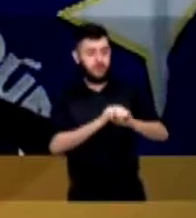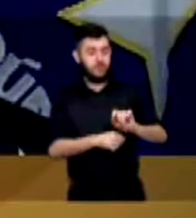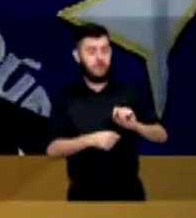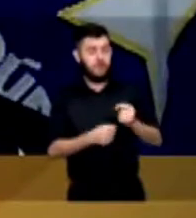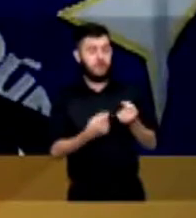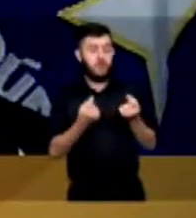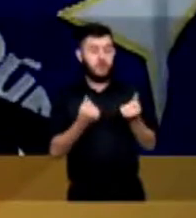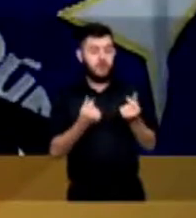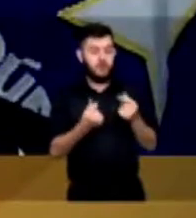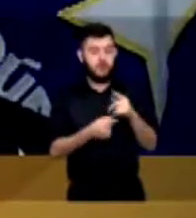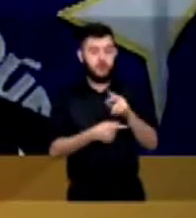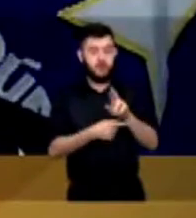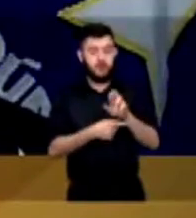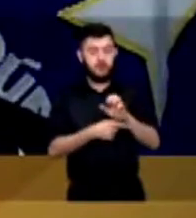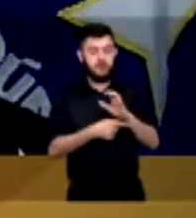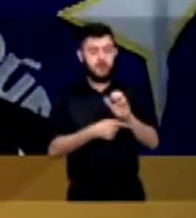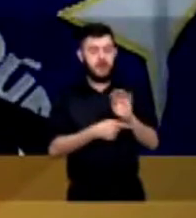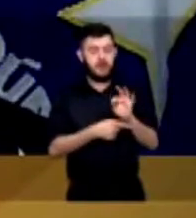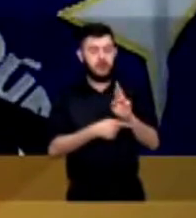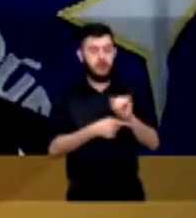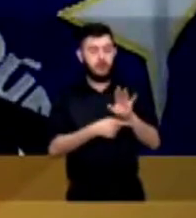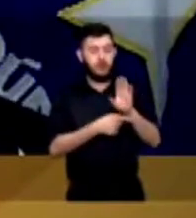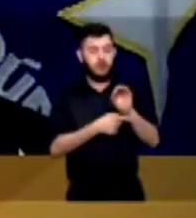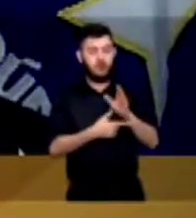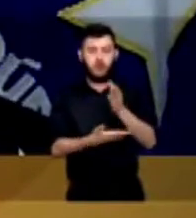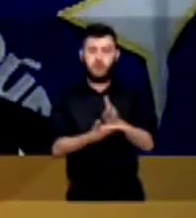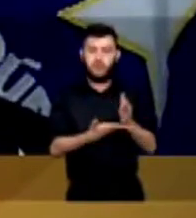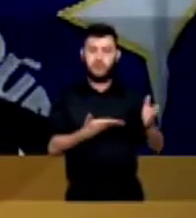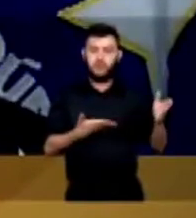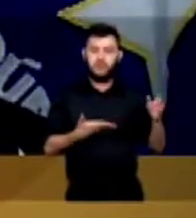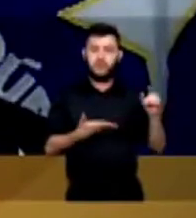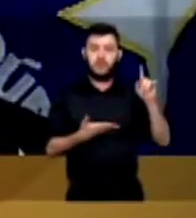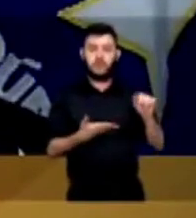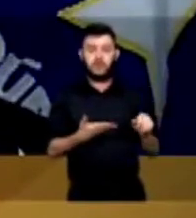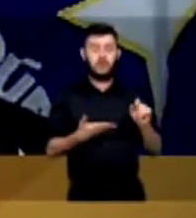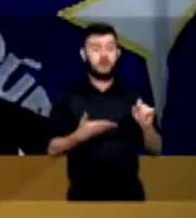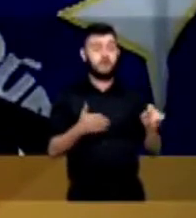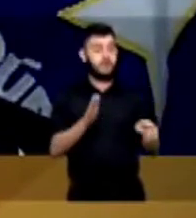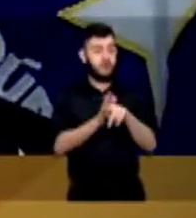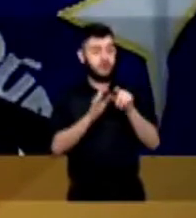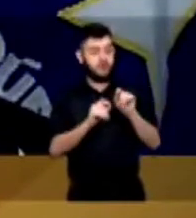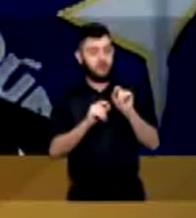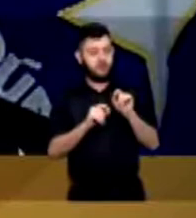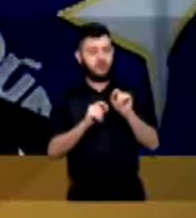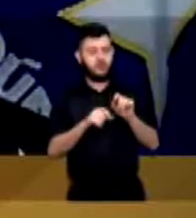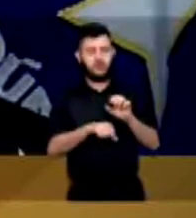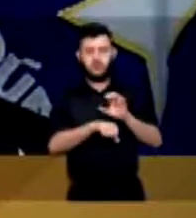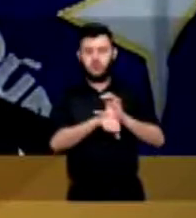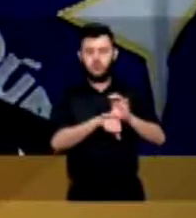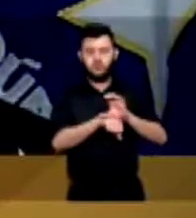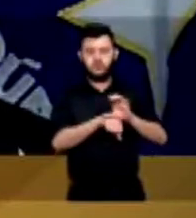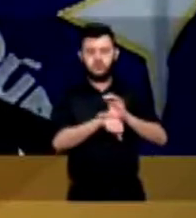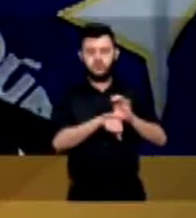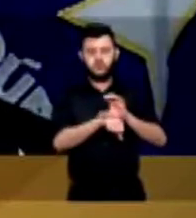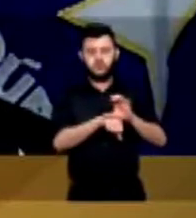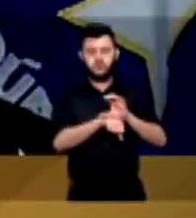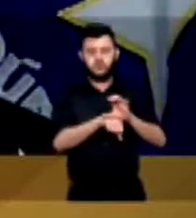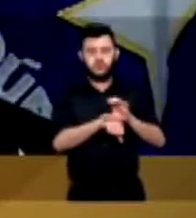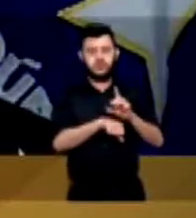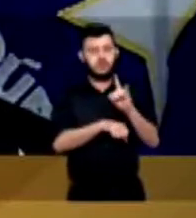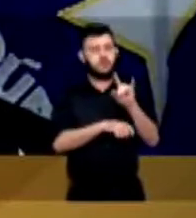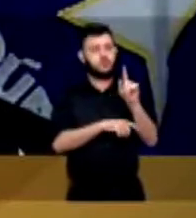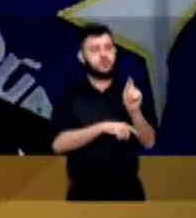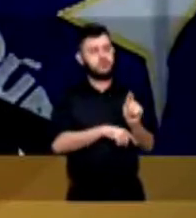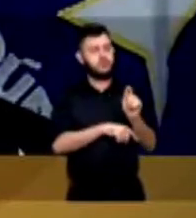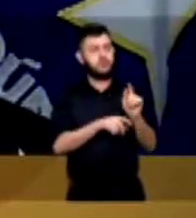precatórios pendentes de julgamento na data da promulgação da Constituição, nos termos do artigo 33